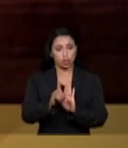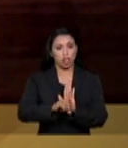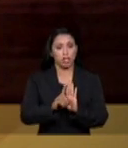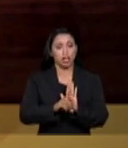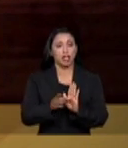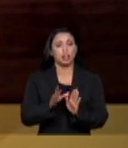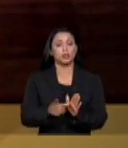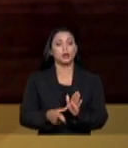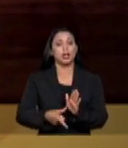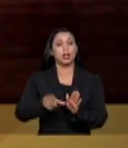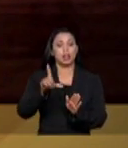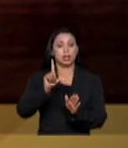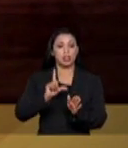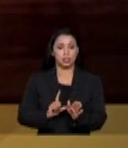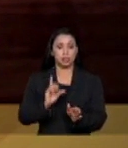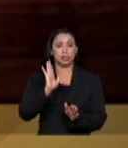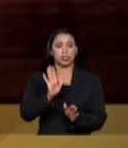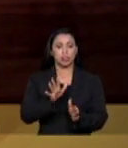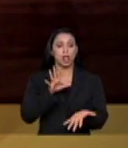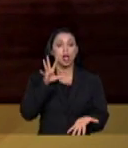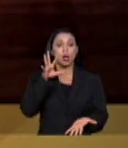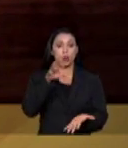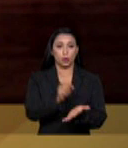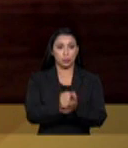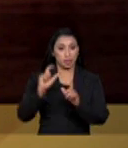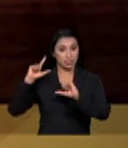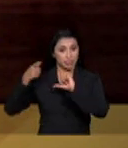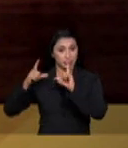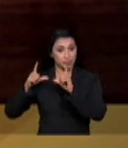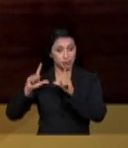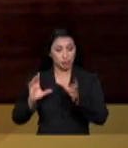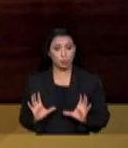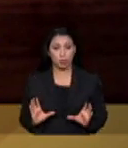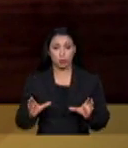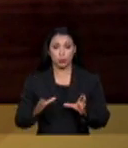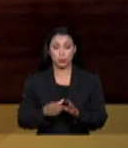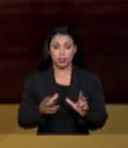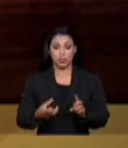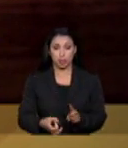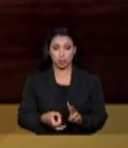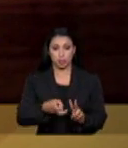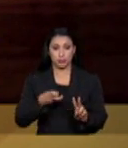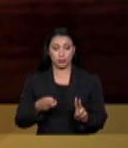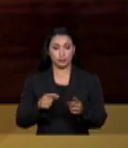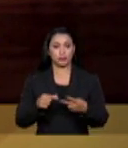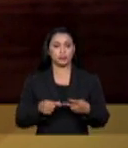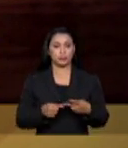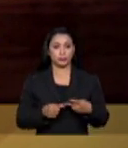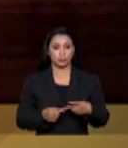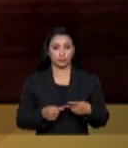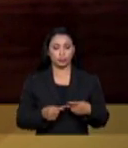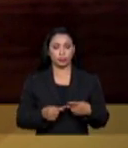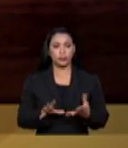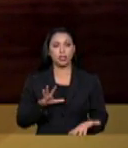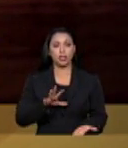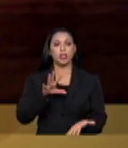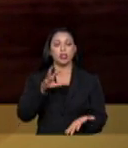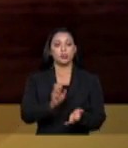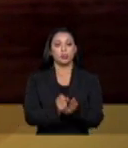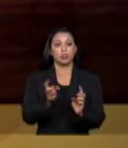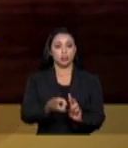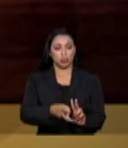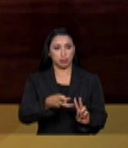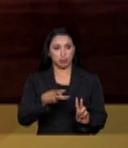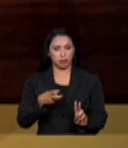original territorial a posse das terras ocupadas tradicionalmente por comunidade indígena segundo a posse indígena